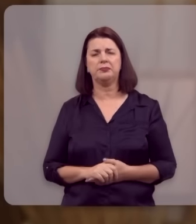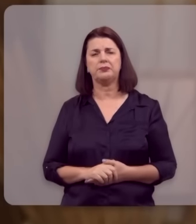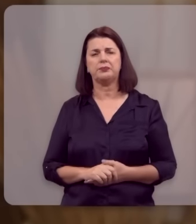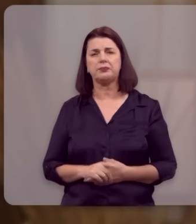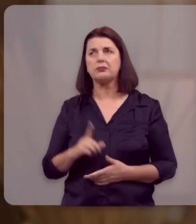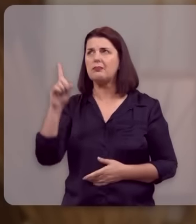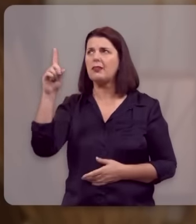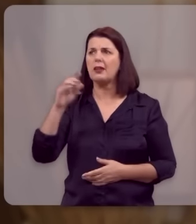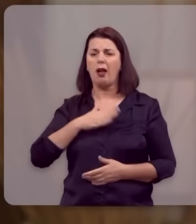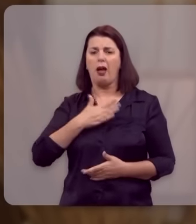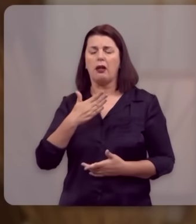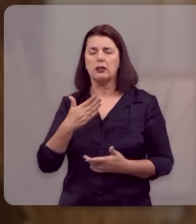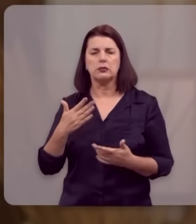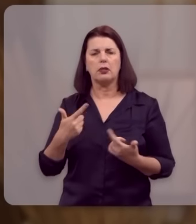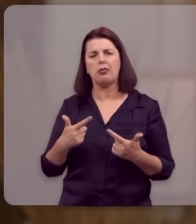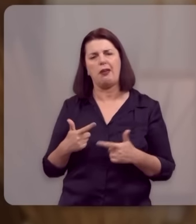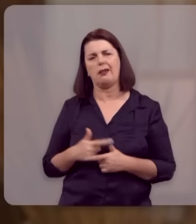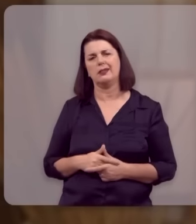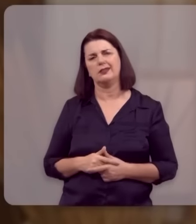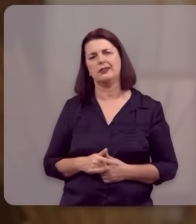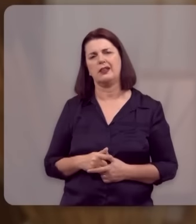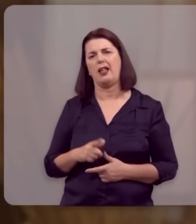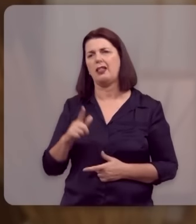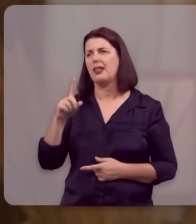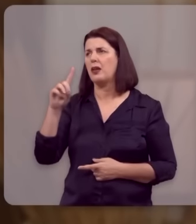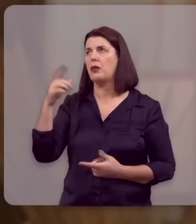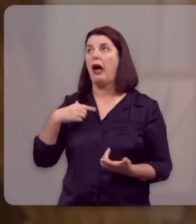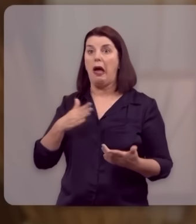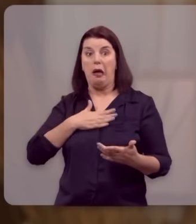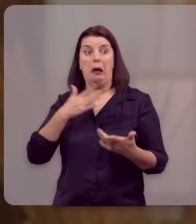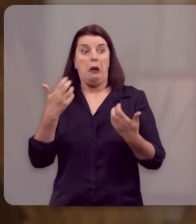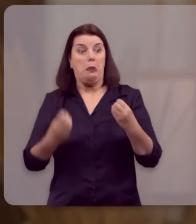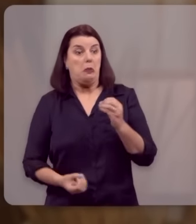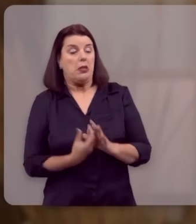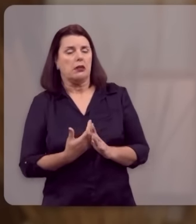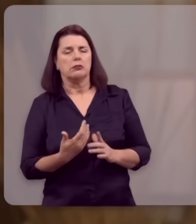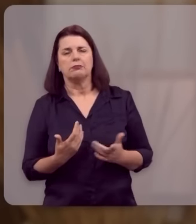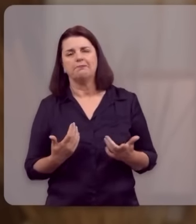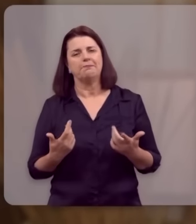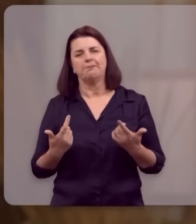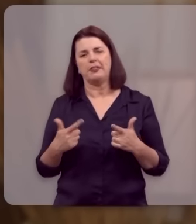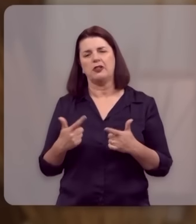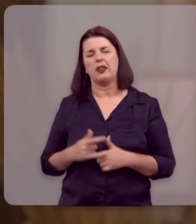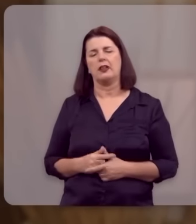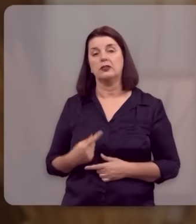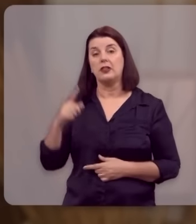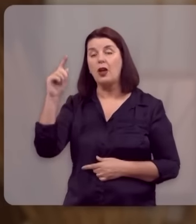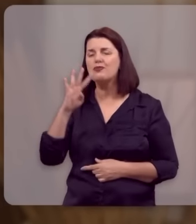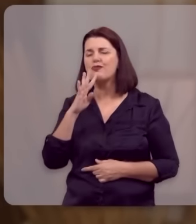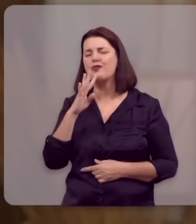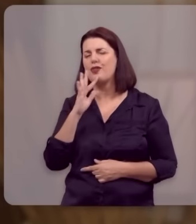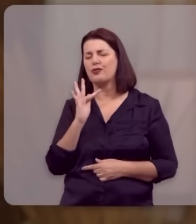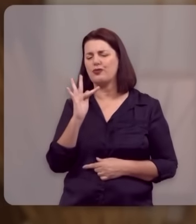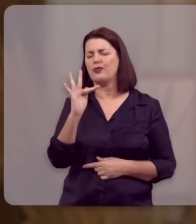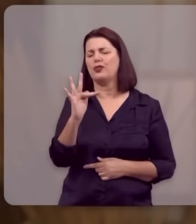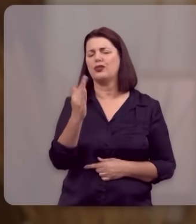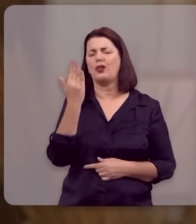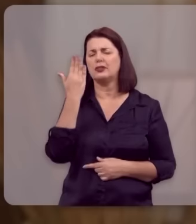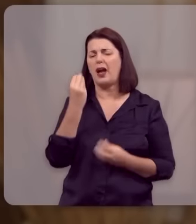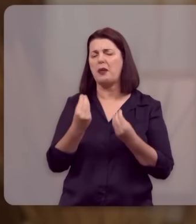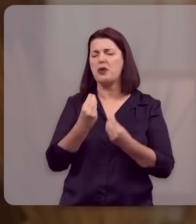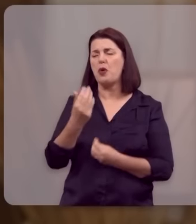Deus não é surpreendido. Deus não é pego de surpresa. Ele conhece o futuro, o